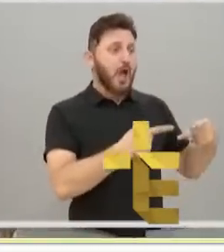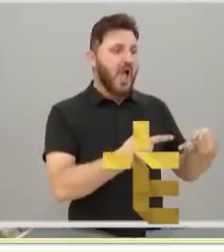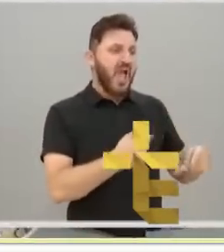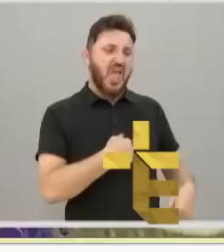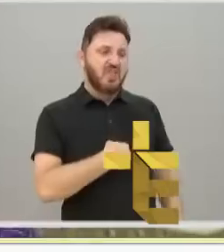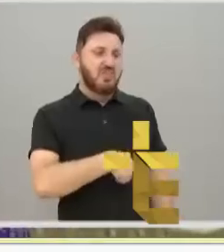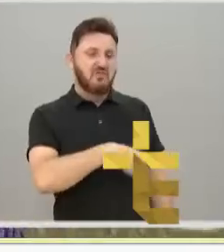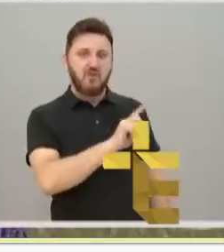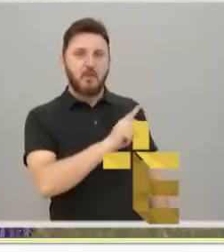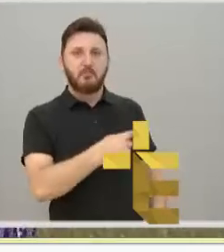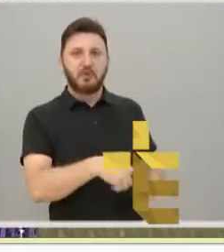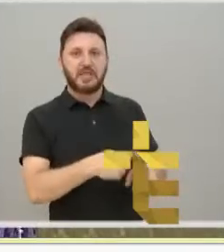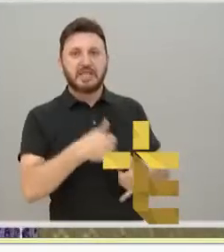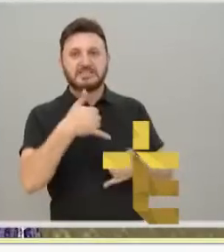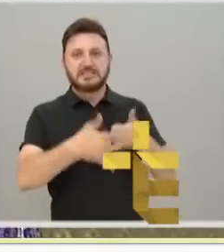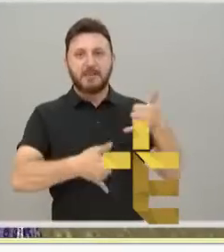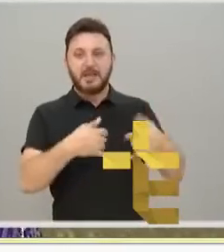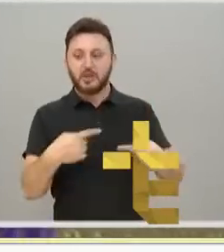não prestou.